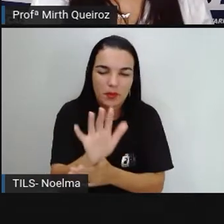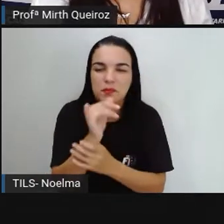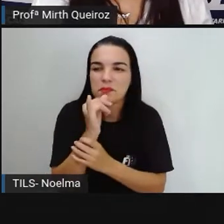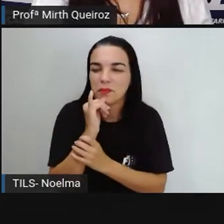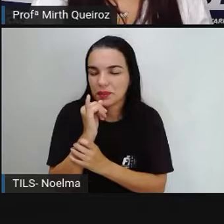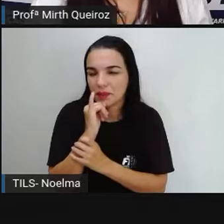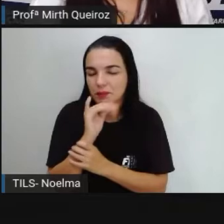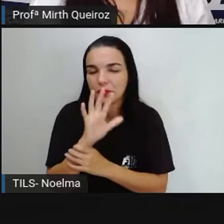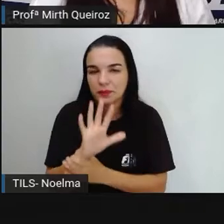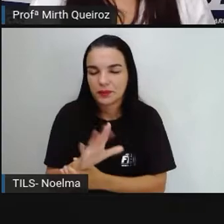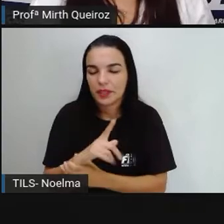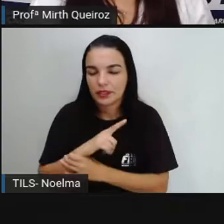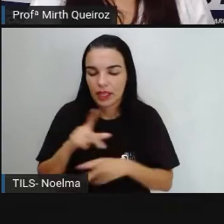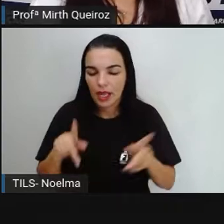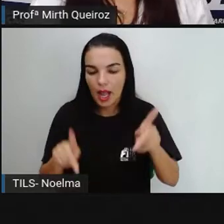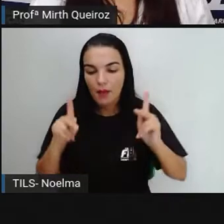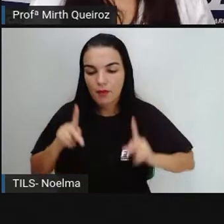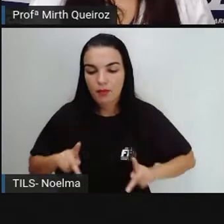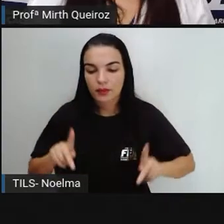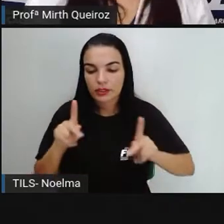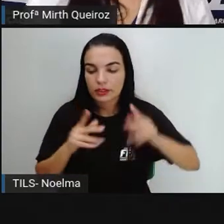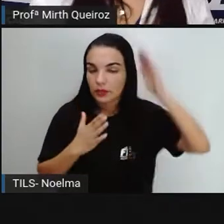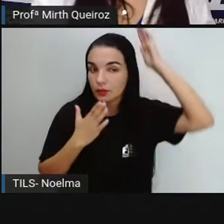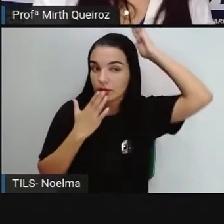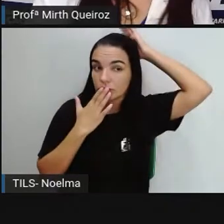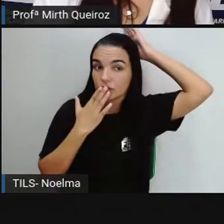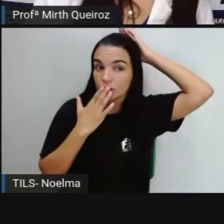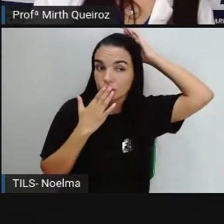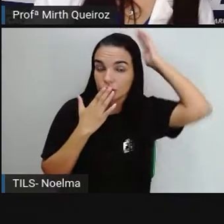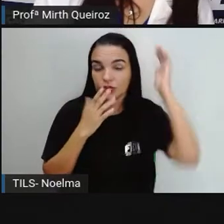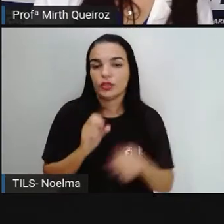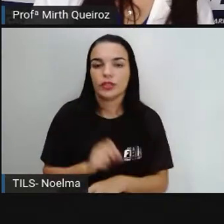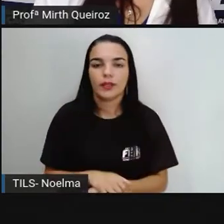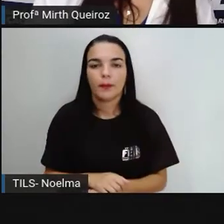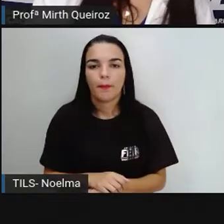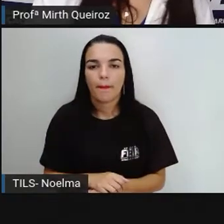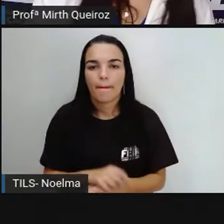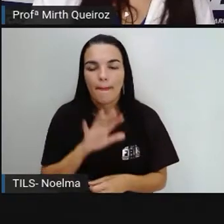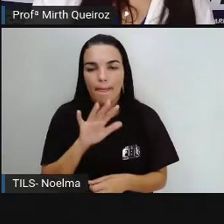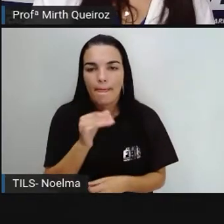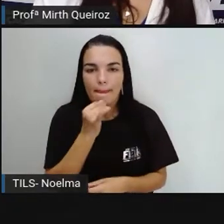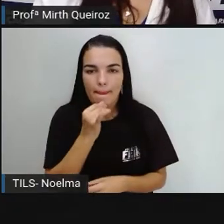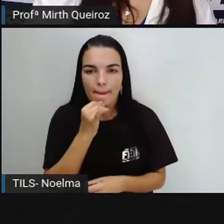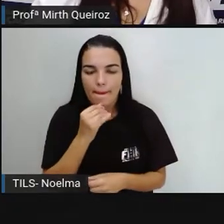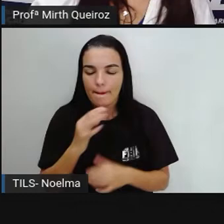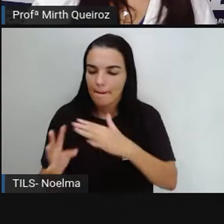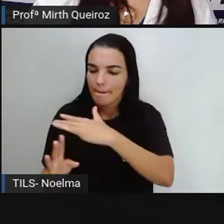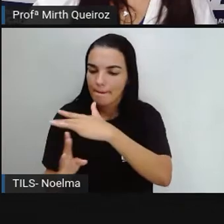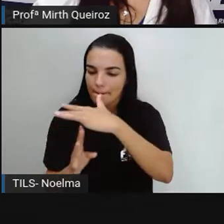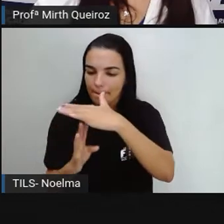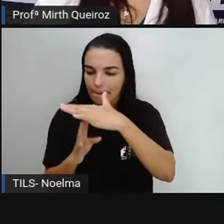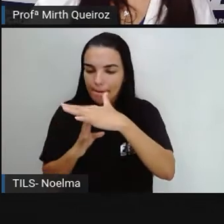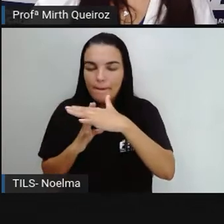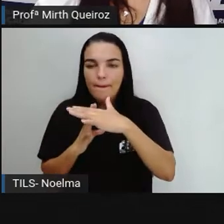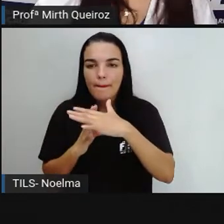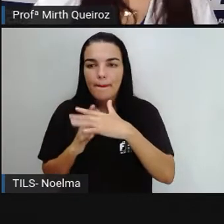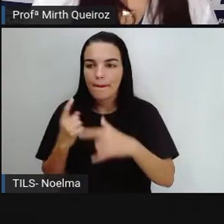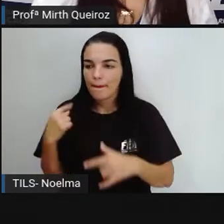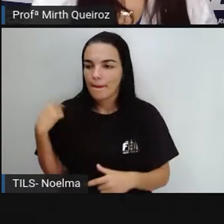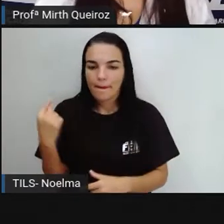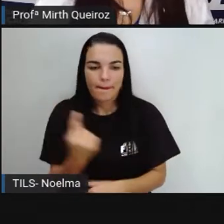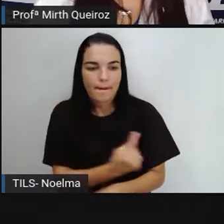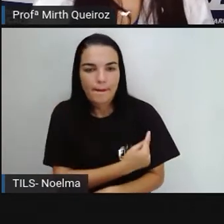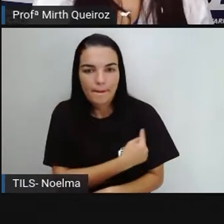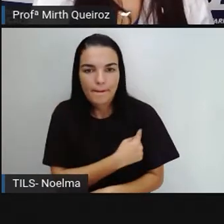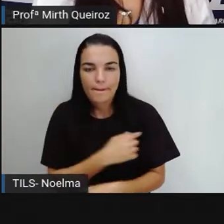populações indígenas, entre elas e com os imigrantes, né, com nós, né, que